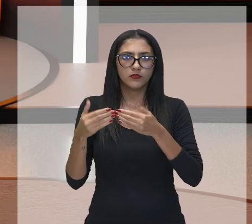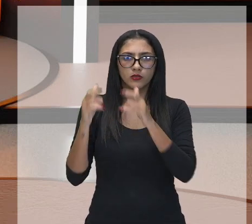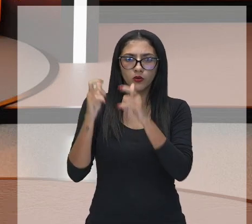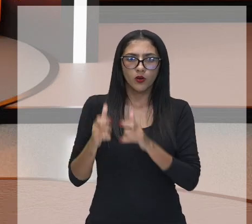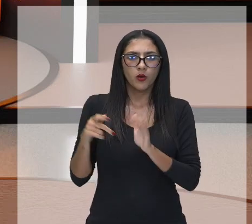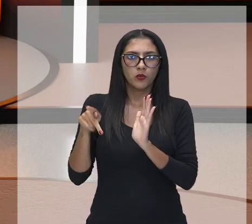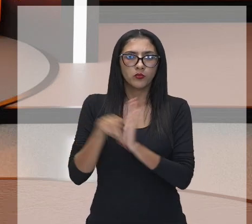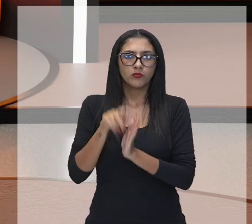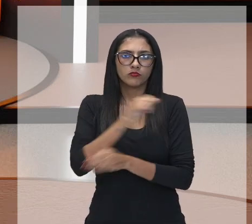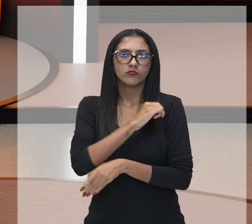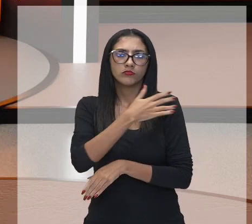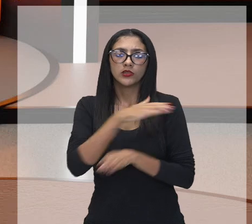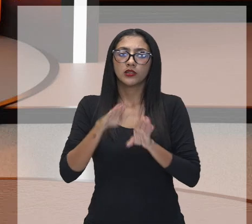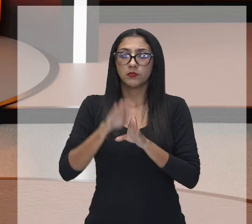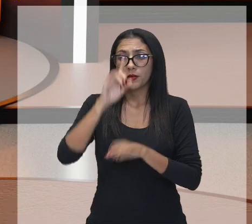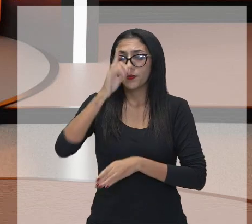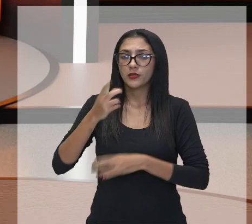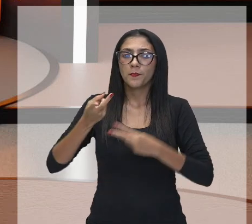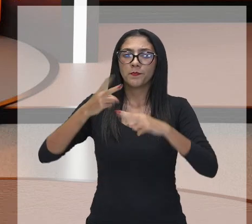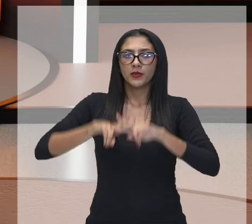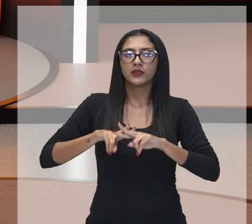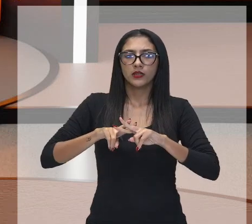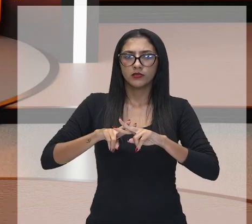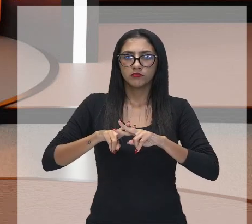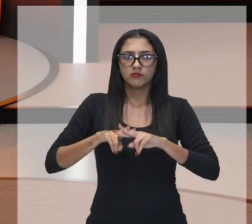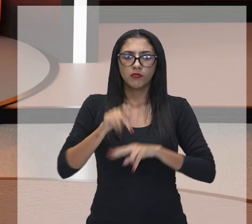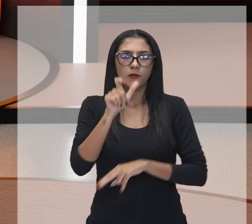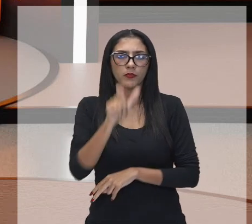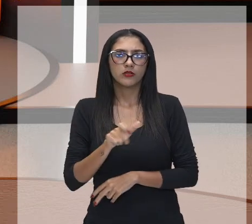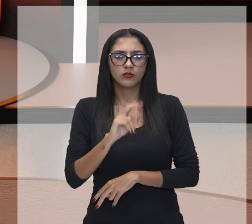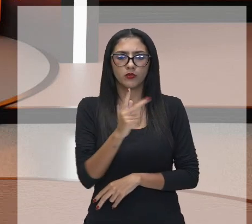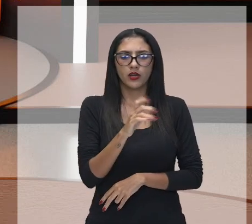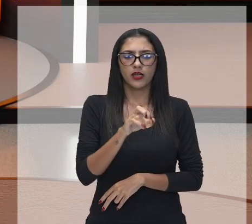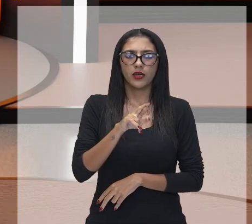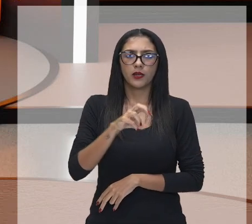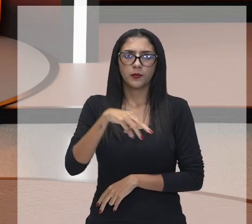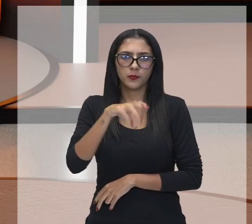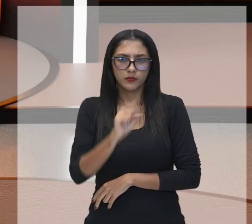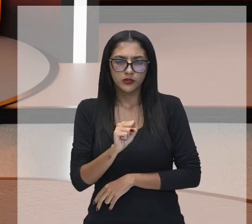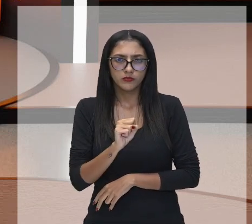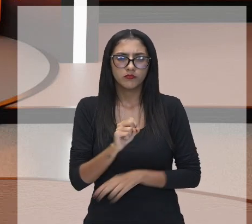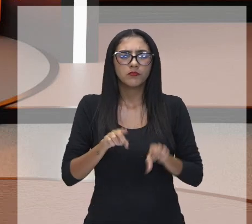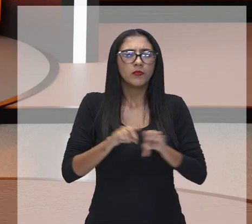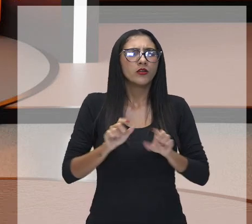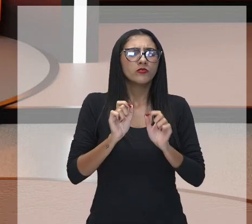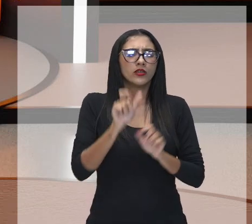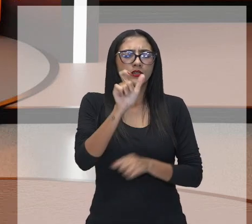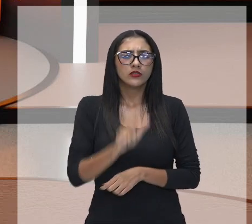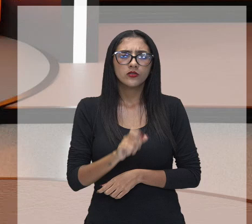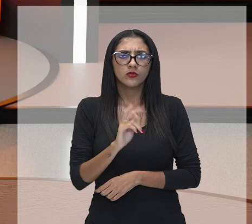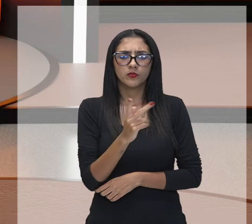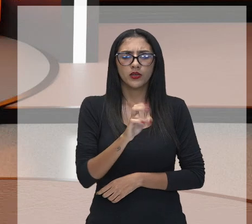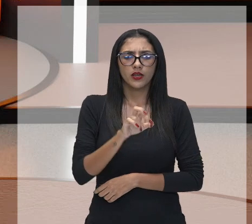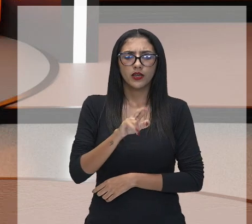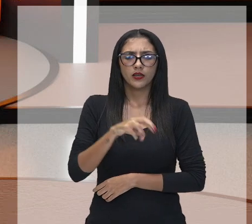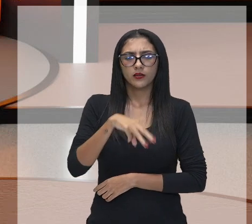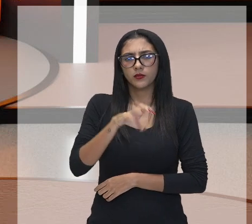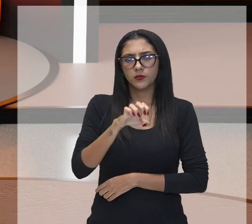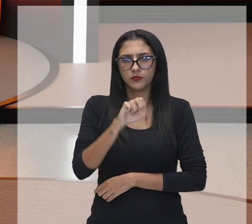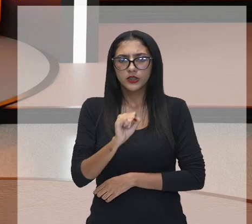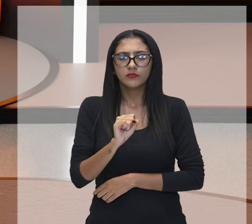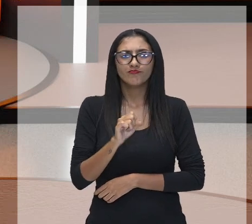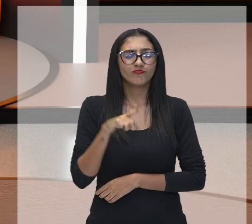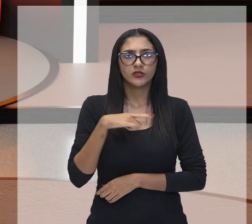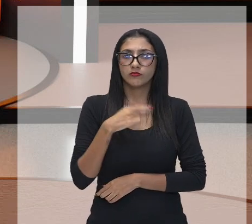Mas, professora, a senhora não tinha falado ainda sobre Hermes da Fonseca. Hermes da Fonseca, ele não teve assim uma